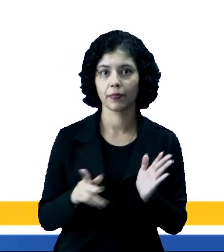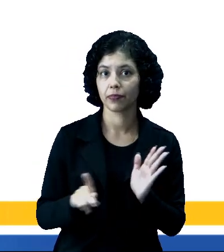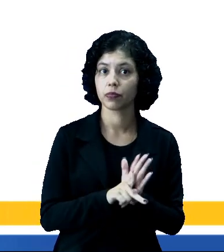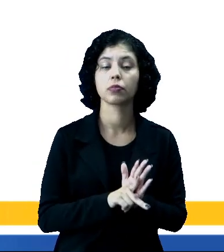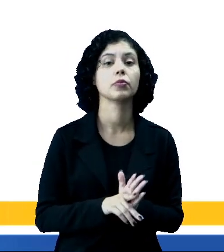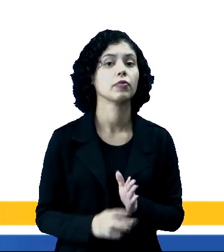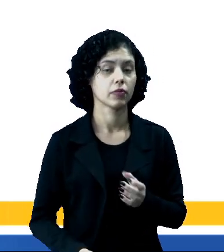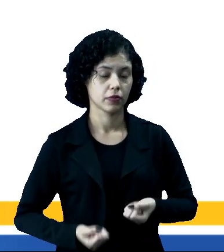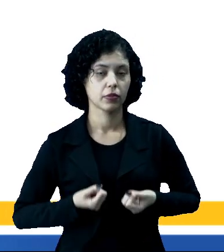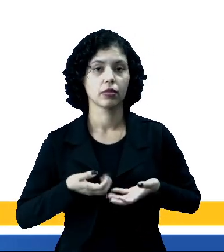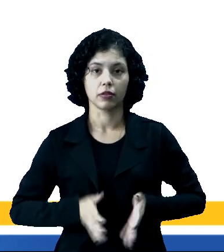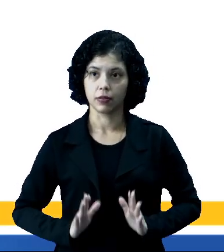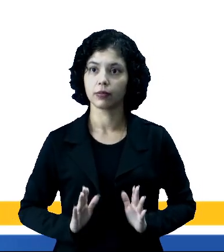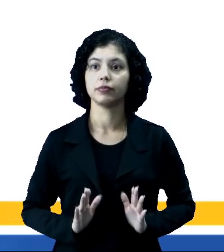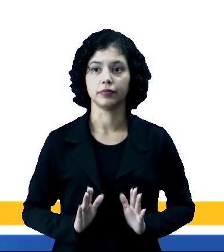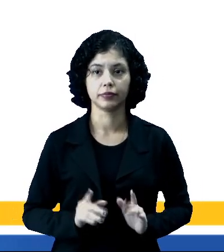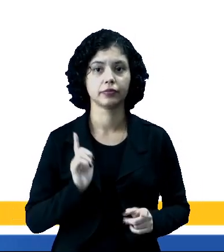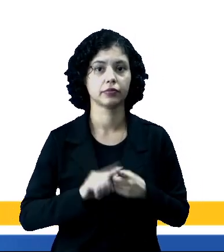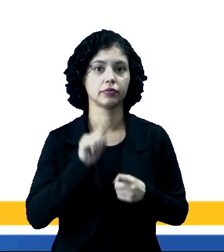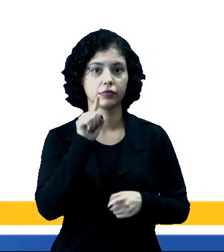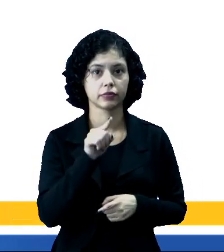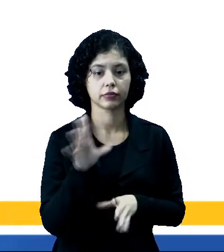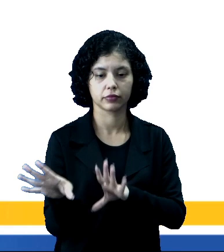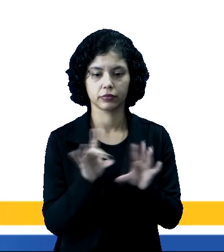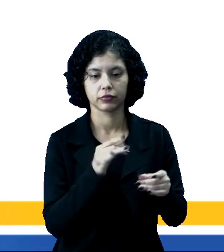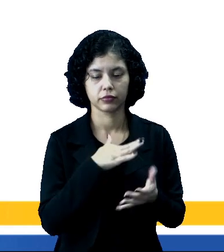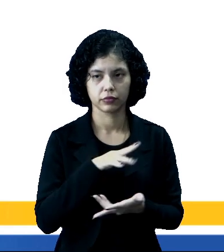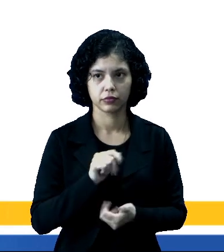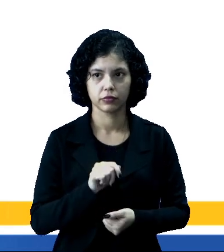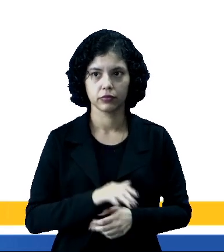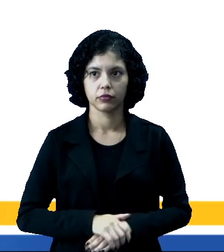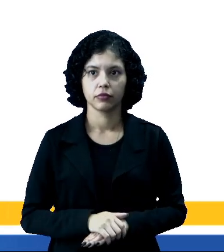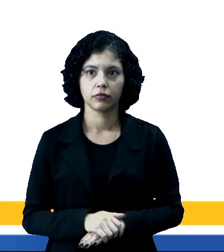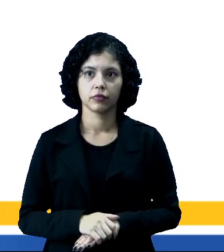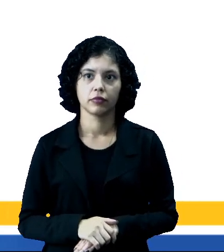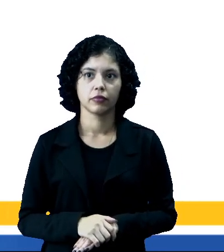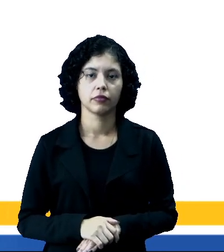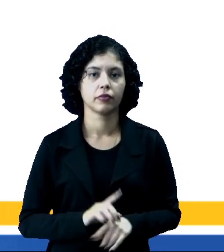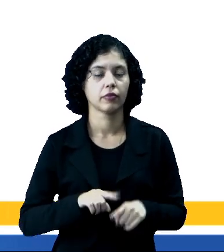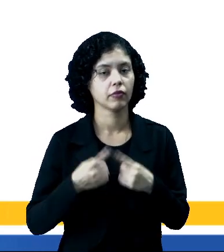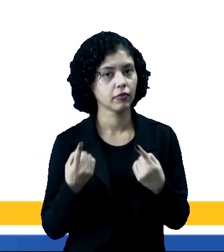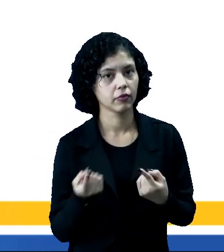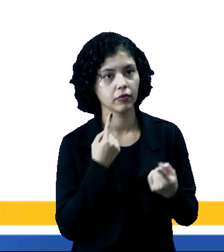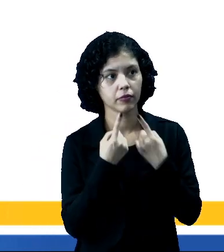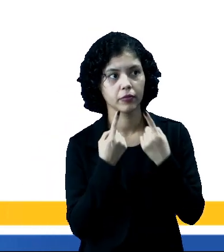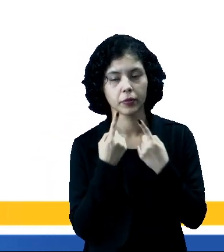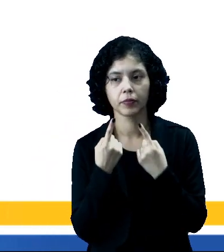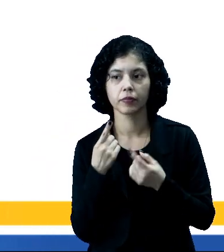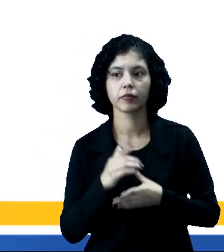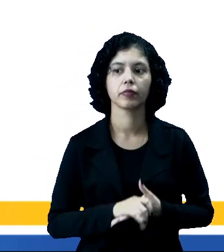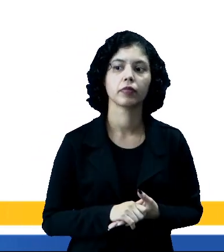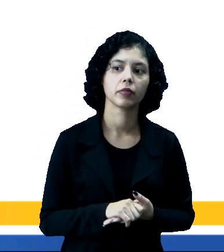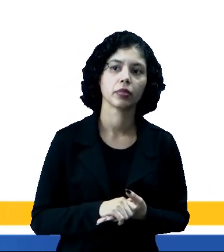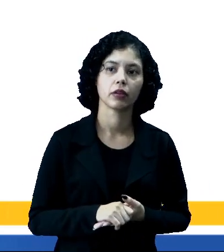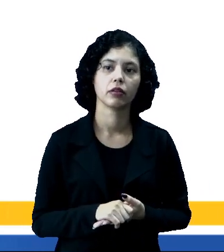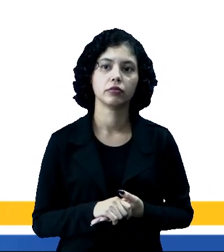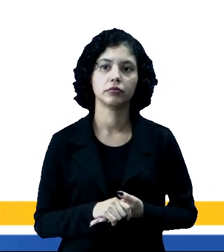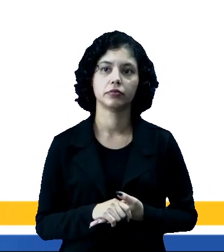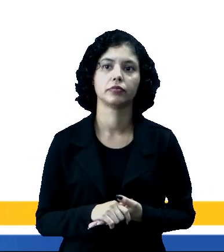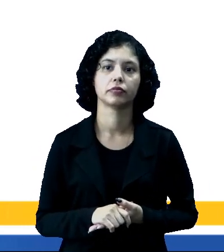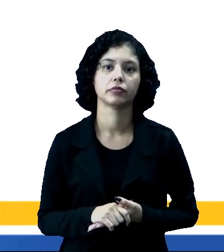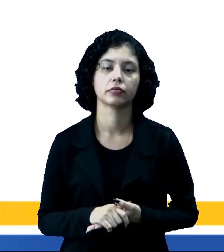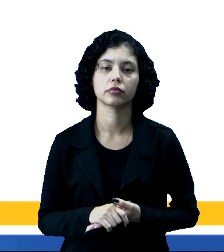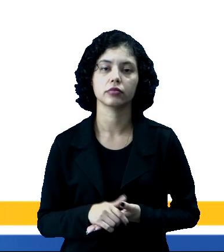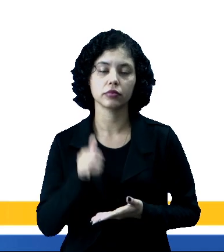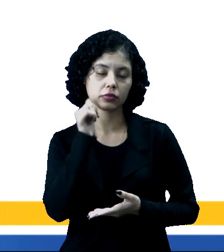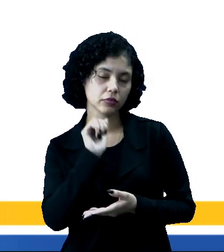próprio fato de existir, né? Você me trouxe ao mundo. Então, mais uma situação comunicativa aí, né?